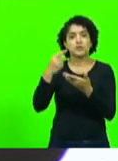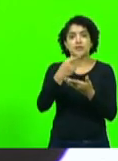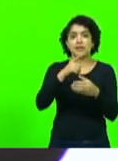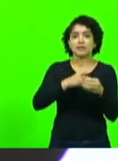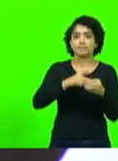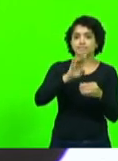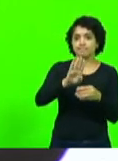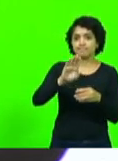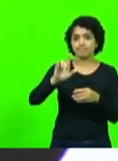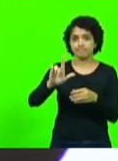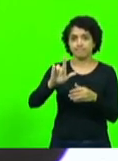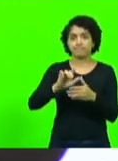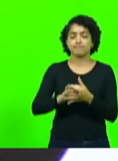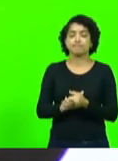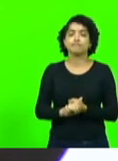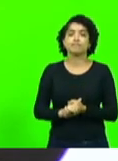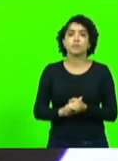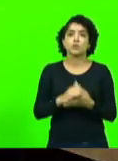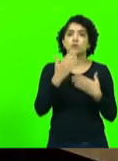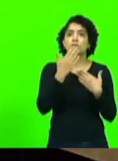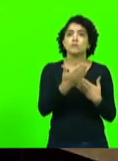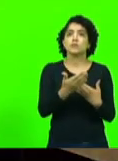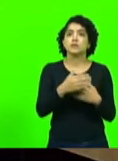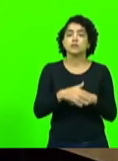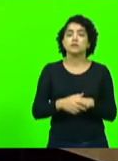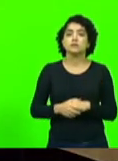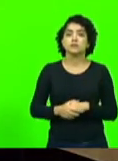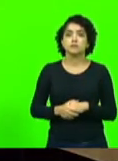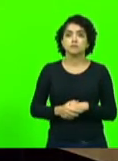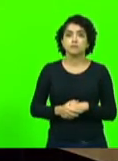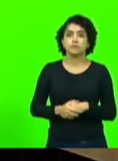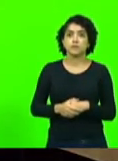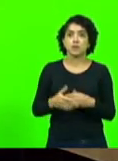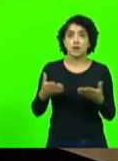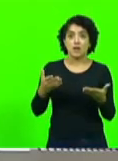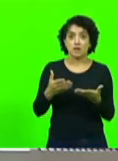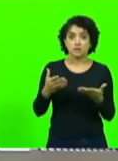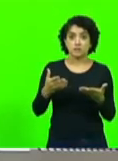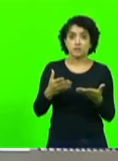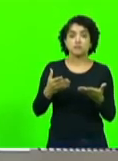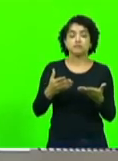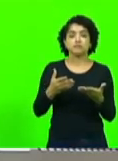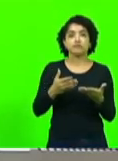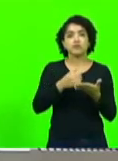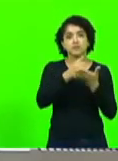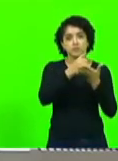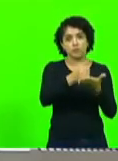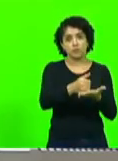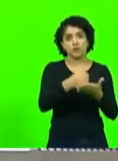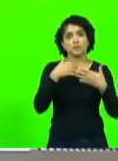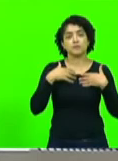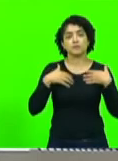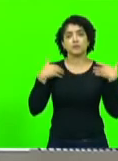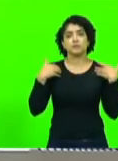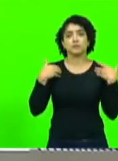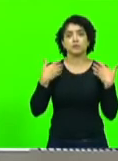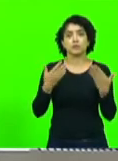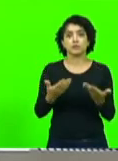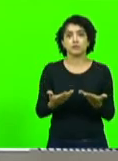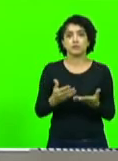Obrigado. Obrigado, deputado Ismael. Nos irmanamos na homenagem aí.